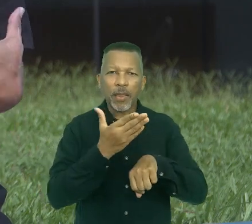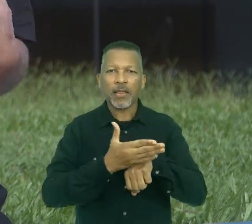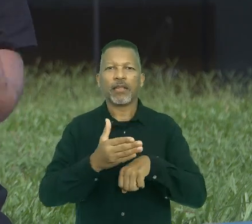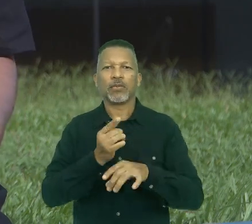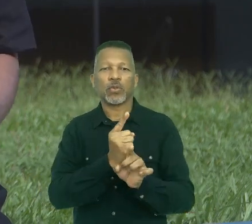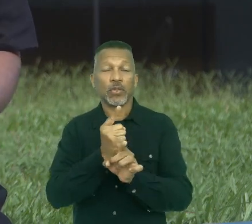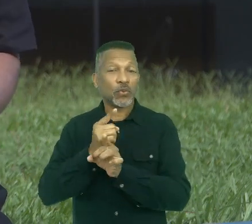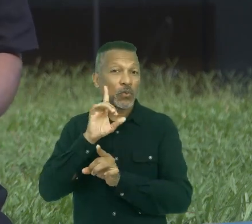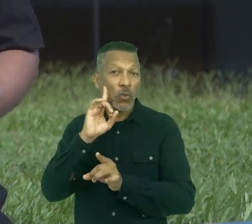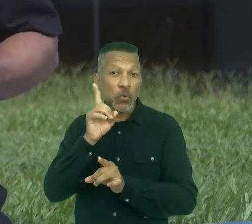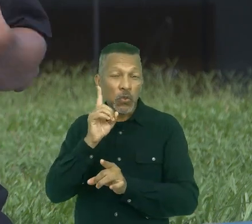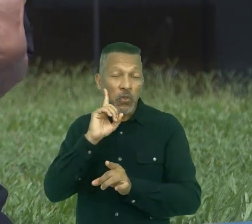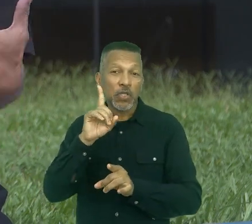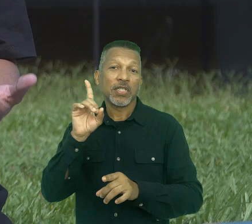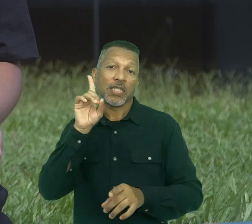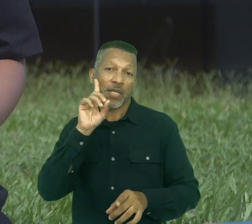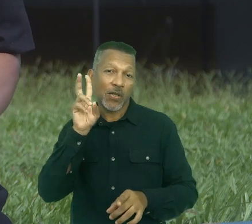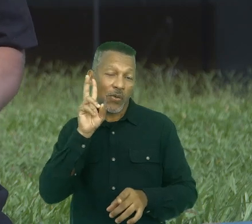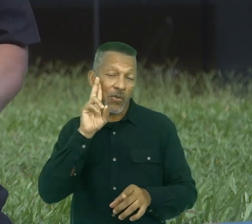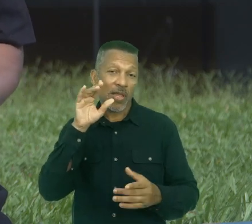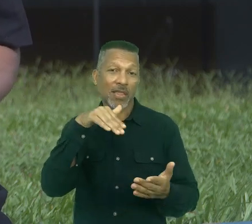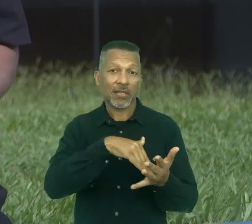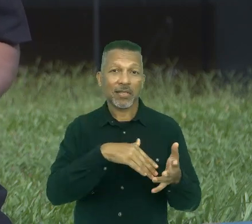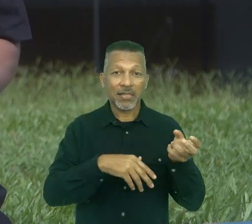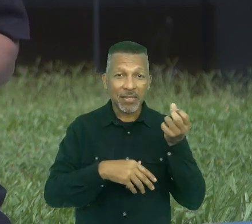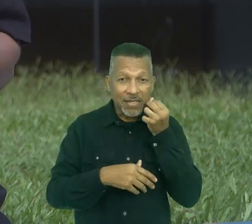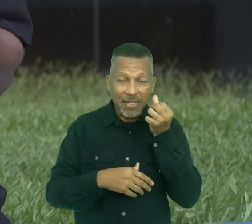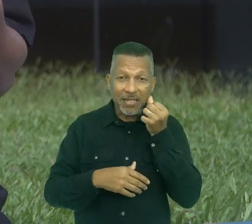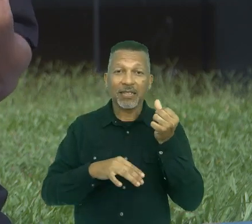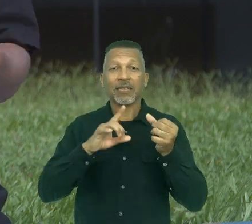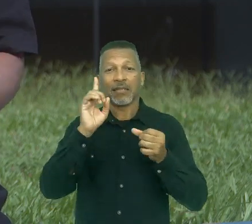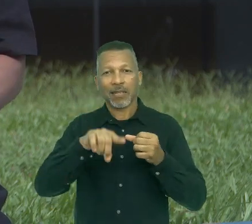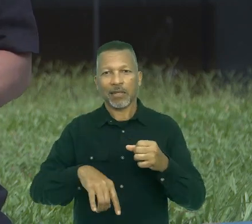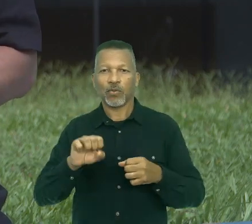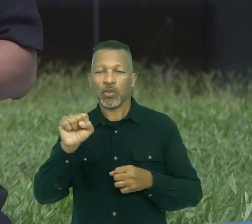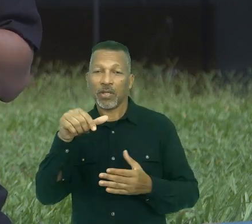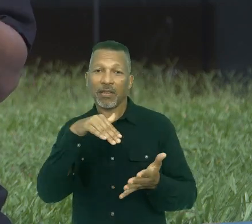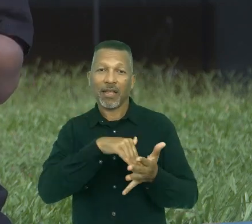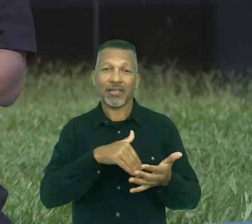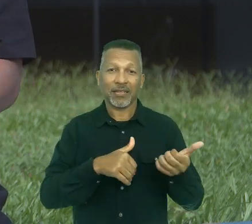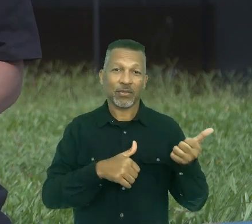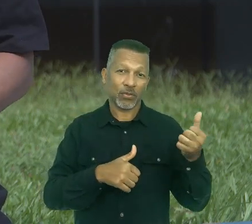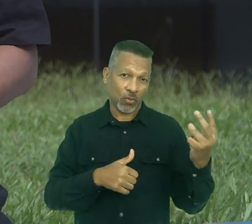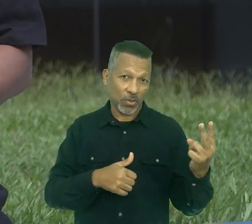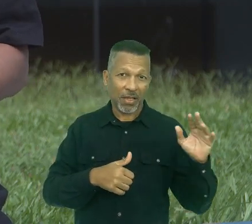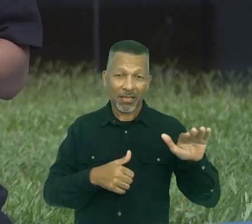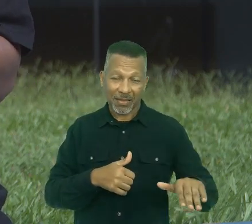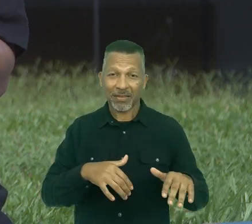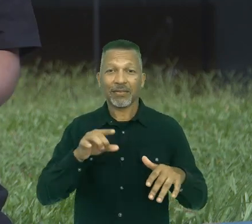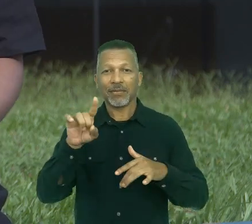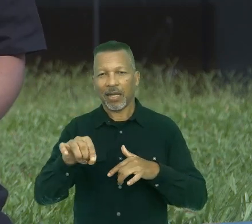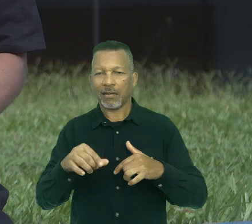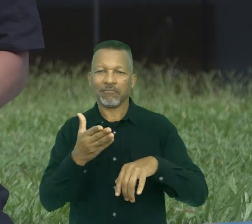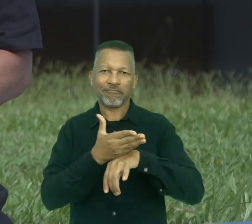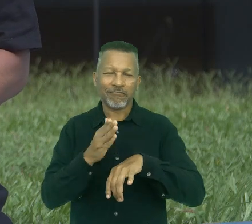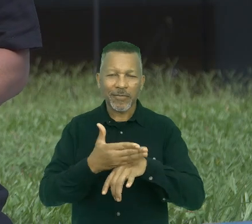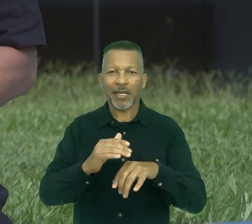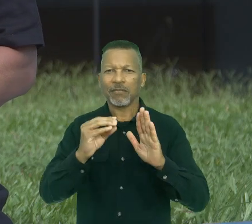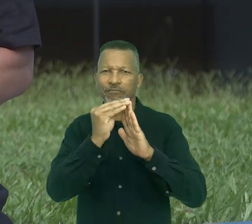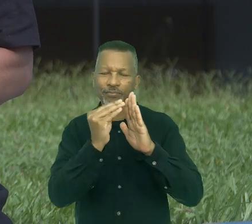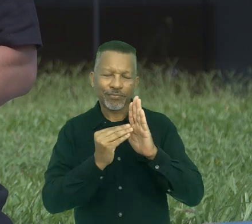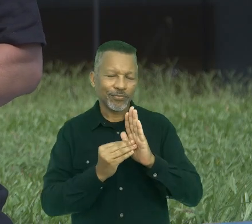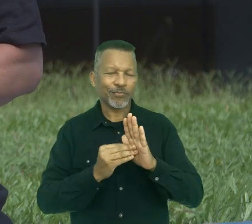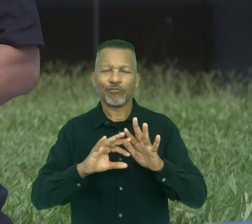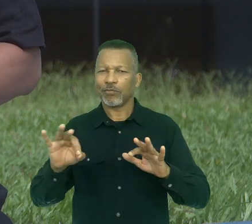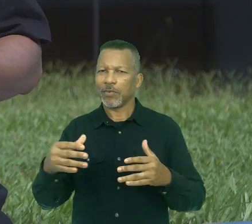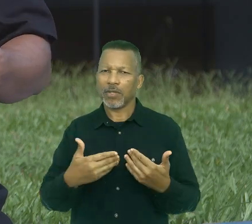encontrava todos os dias, de segunda a sexta, de 8 da manhã até 2 horas da tarde, com agenda de ensaio, treinamentos, estudo e produção,